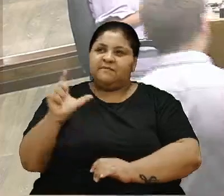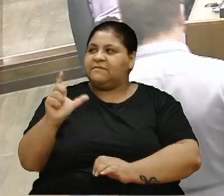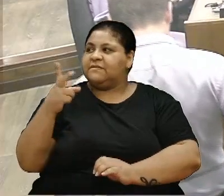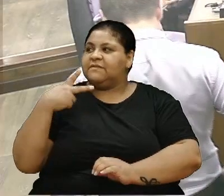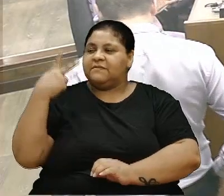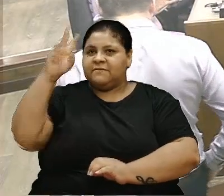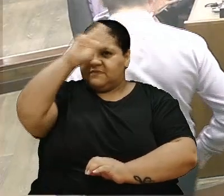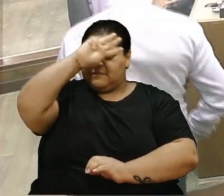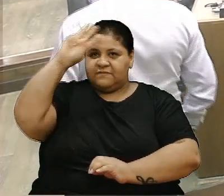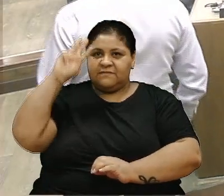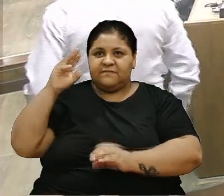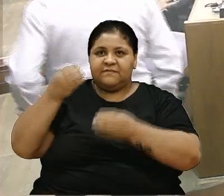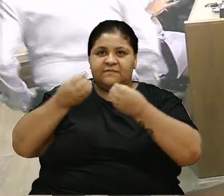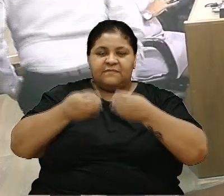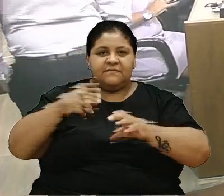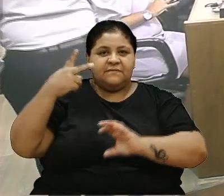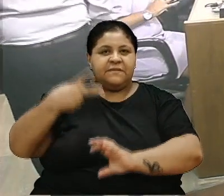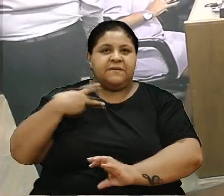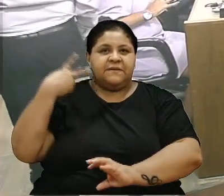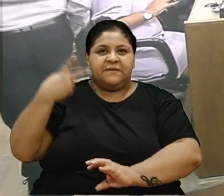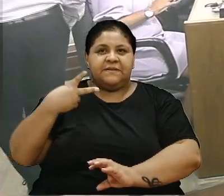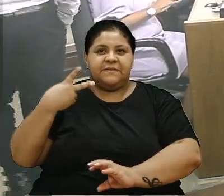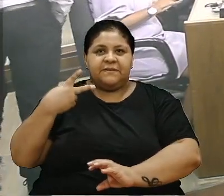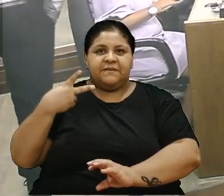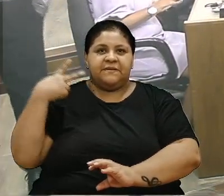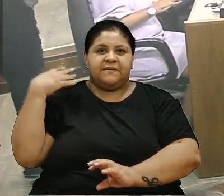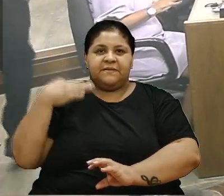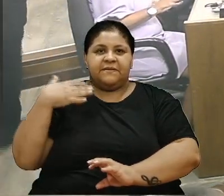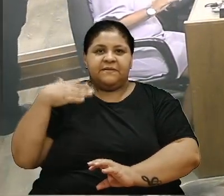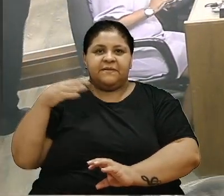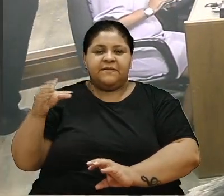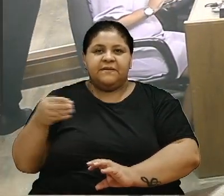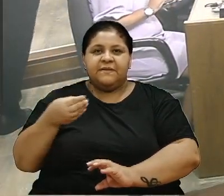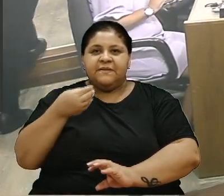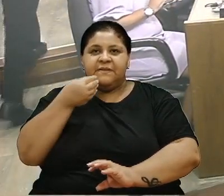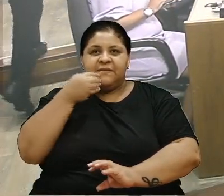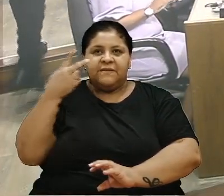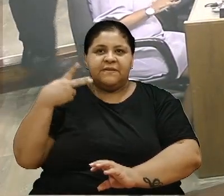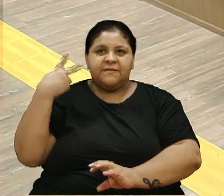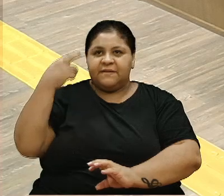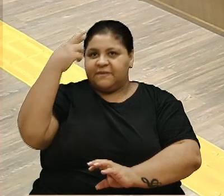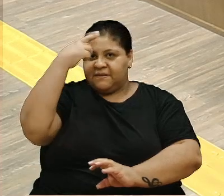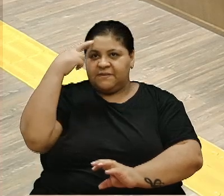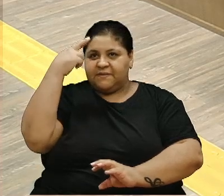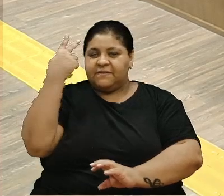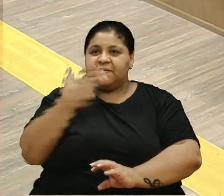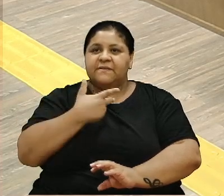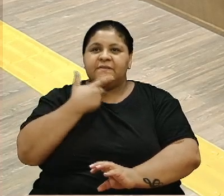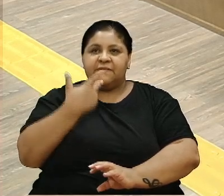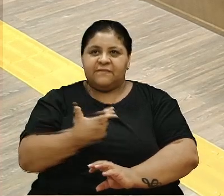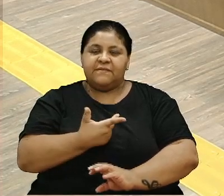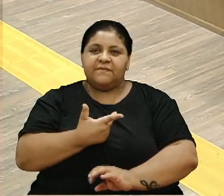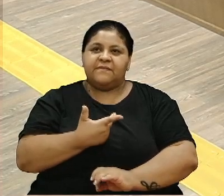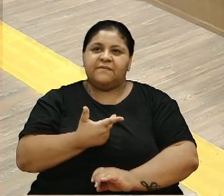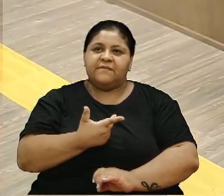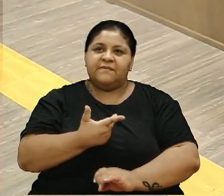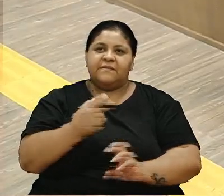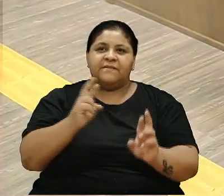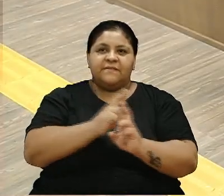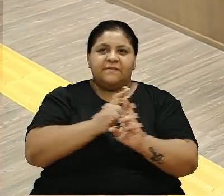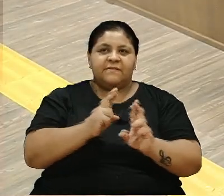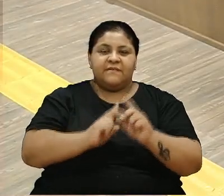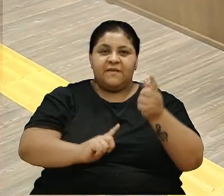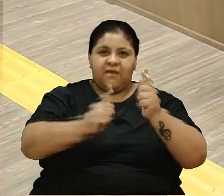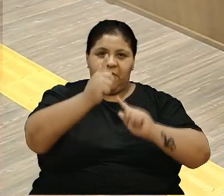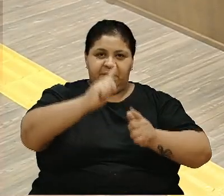vereador Joel Valim, prejudicado o vereador Andressa Marques. Aproveito o gancho do vereador Rafael Bueno para falar sobre uma questão relacionada ao carnaval,